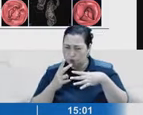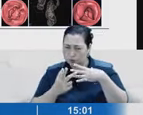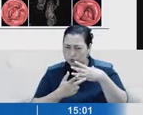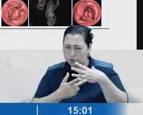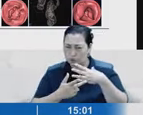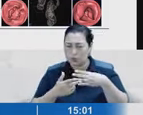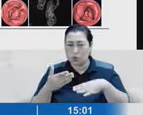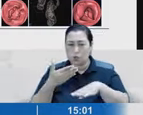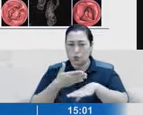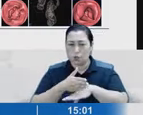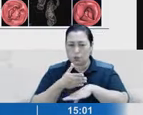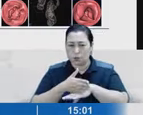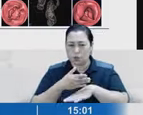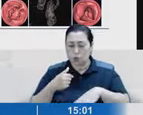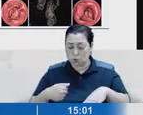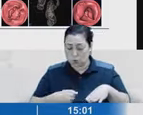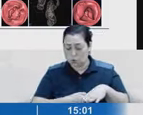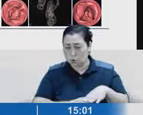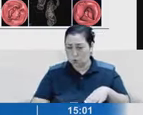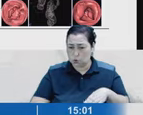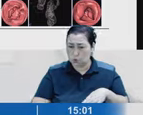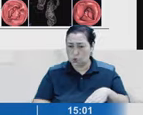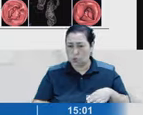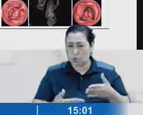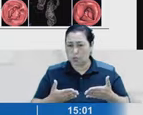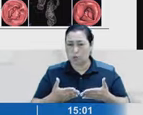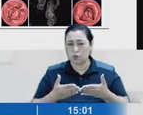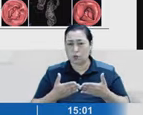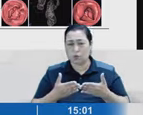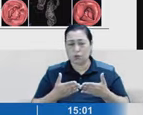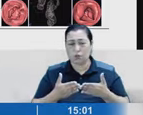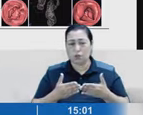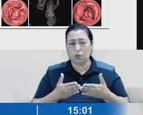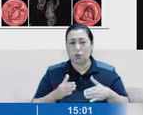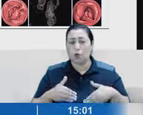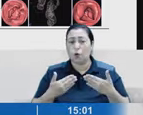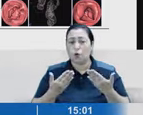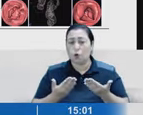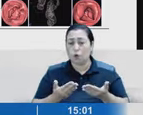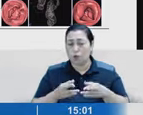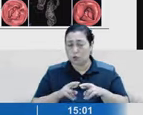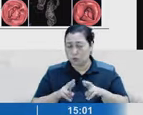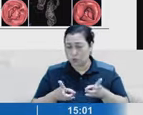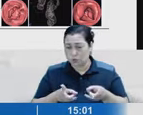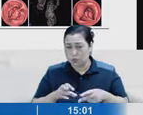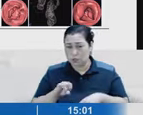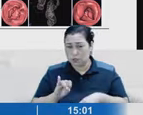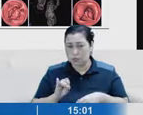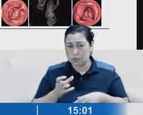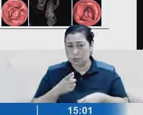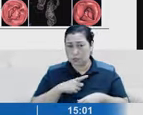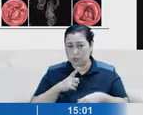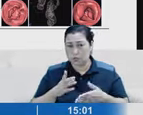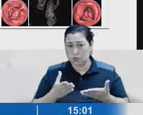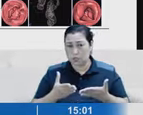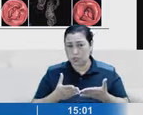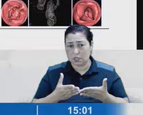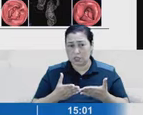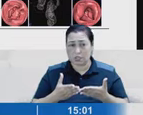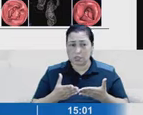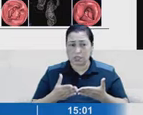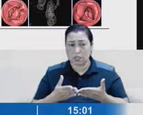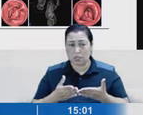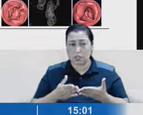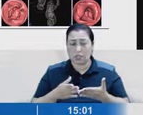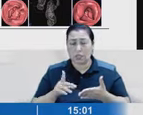Tem preparo intestinal que nem a colonoscopia normal, tudo. Qual a diferença? Se tiver o pólipo, essa colonoscopia